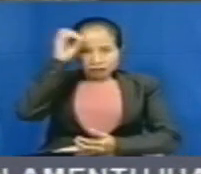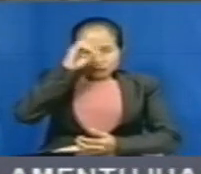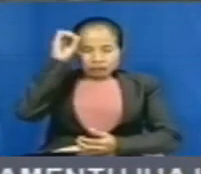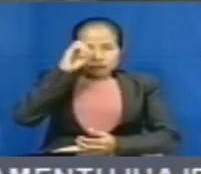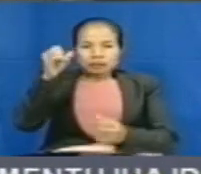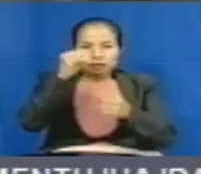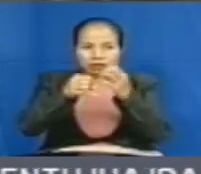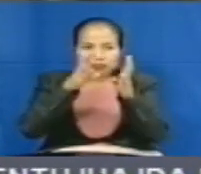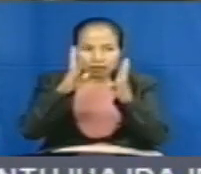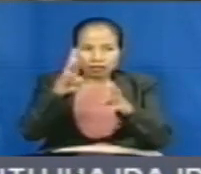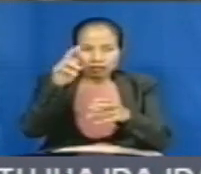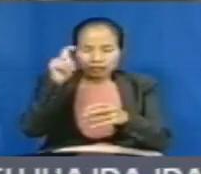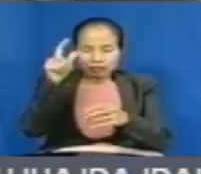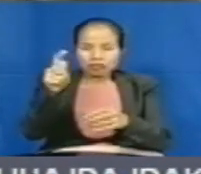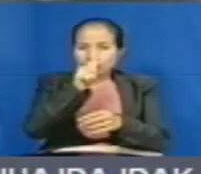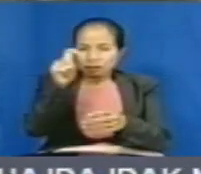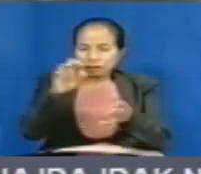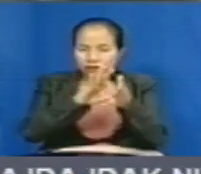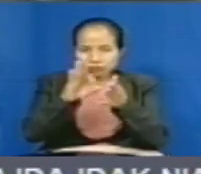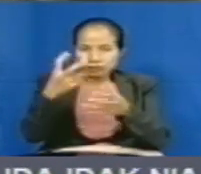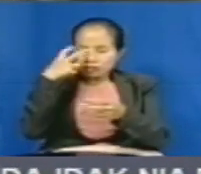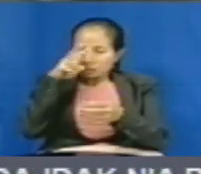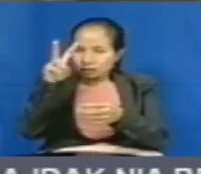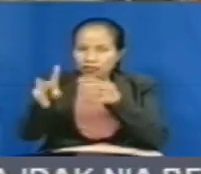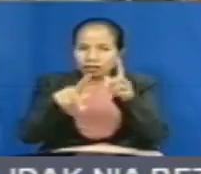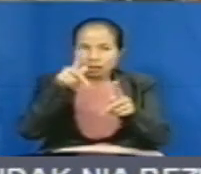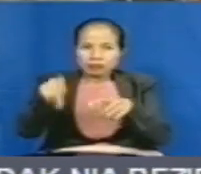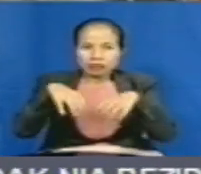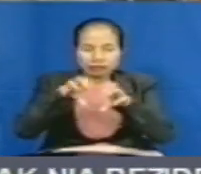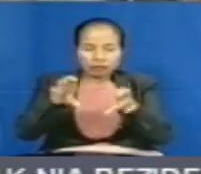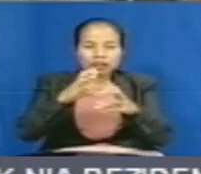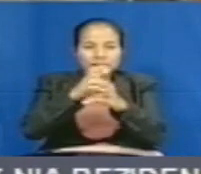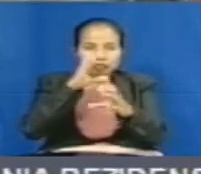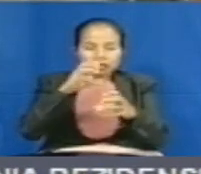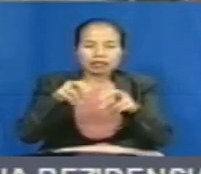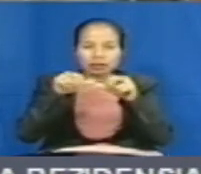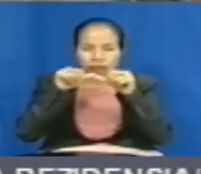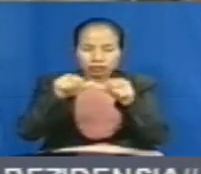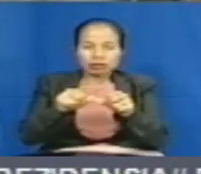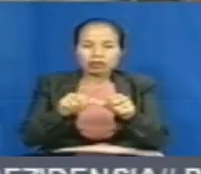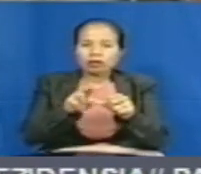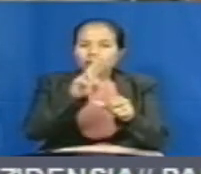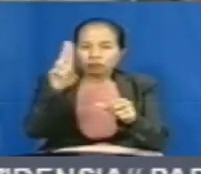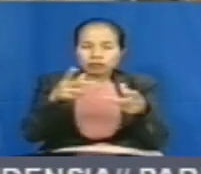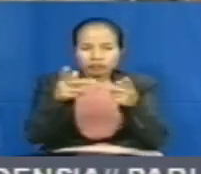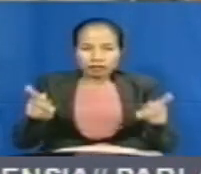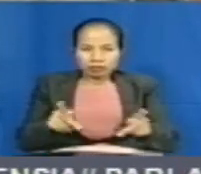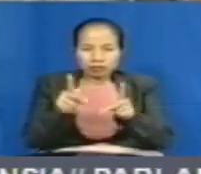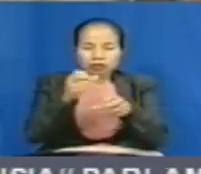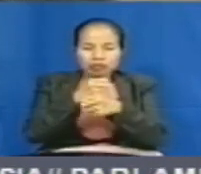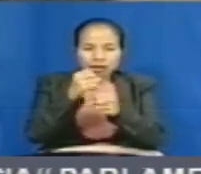Observação jornalista RTTL terça-feira nota, cidadão Nebefan Careta continua a usar fato em público, o de ralo